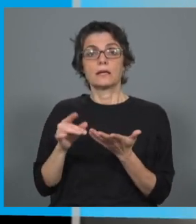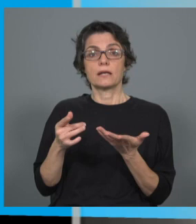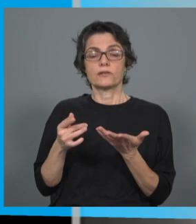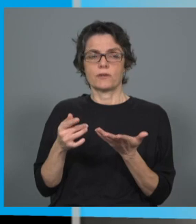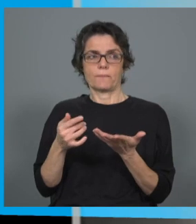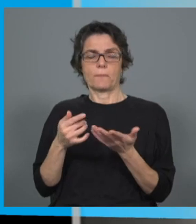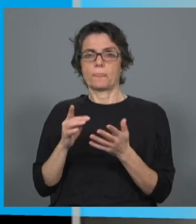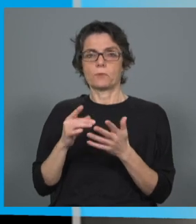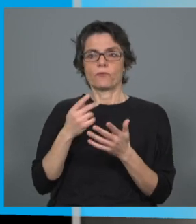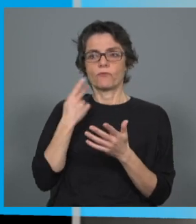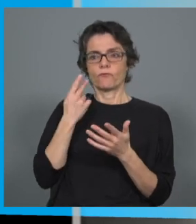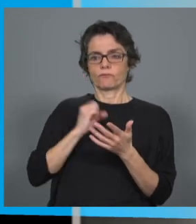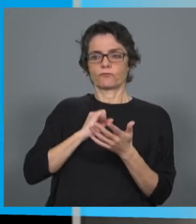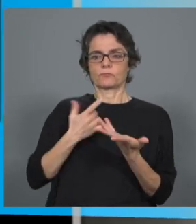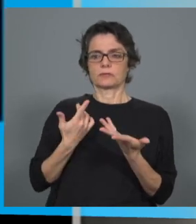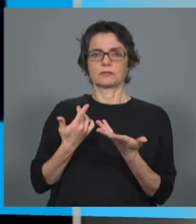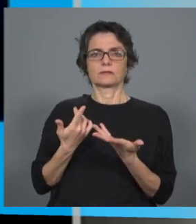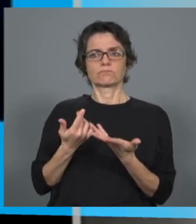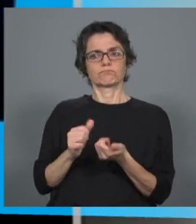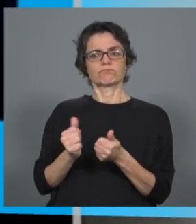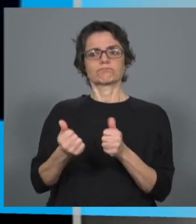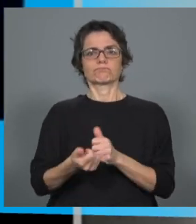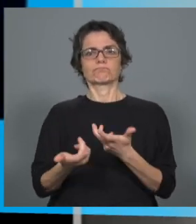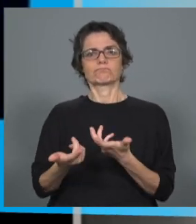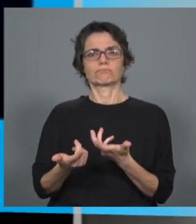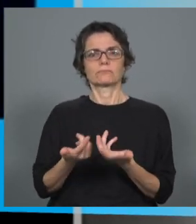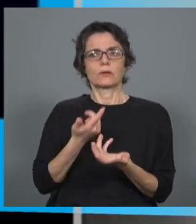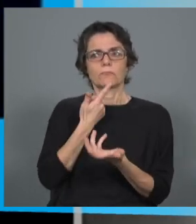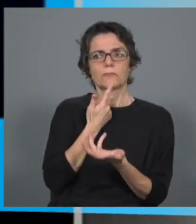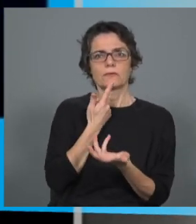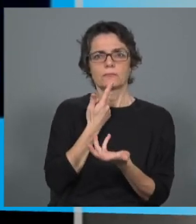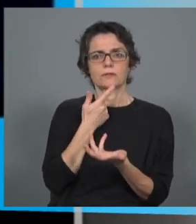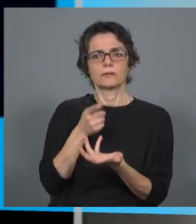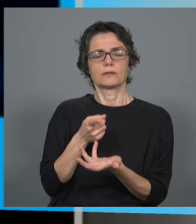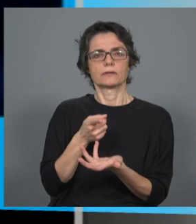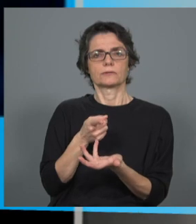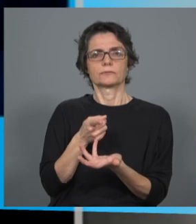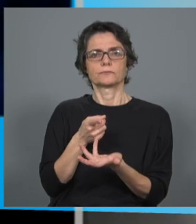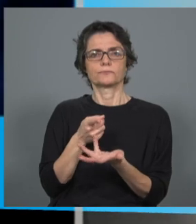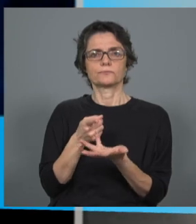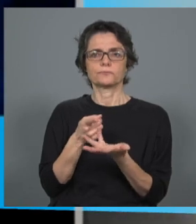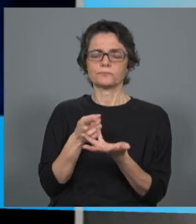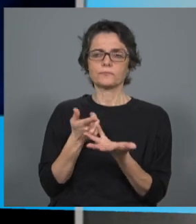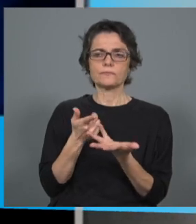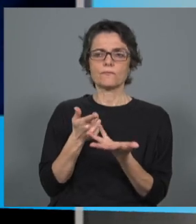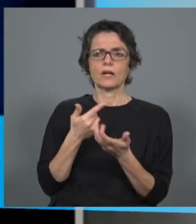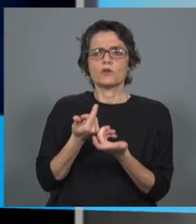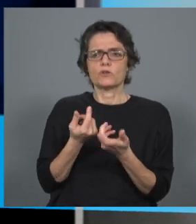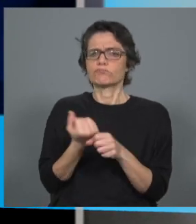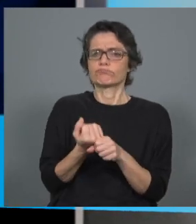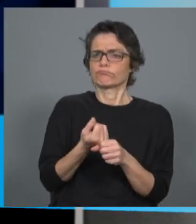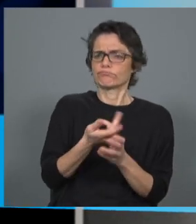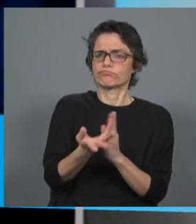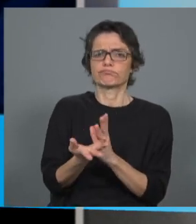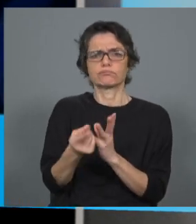cima da mesa e eu percebia que fazia muitas coisas, mas que não reconhecia no meu coração um coração